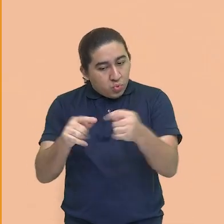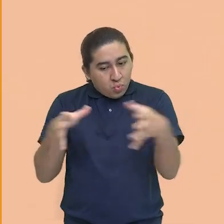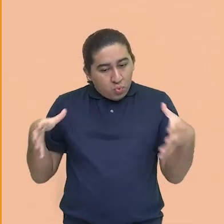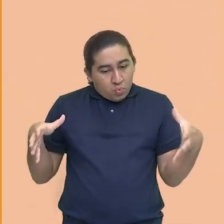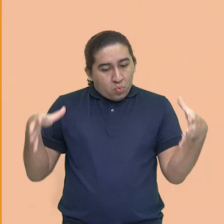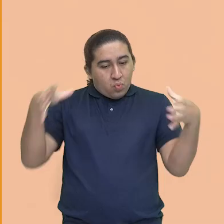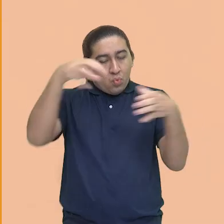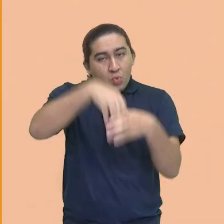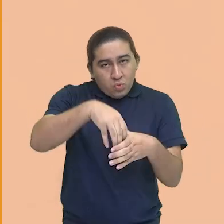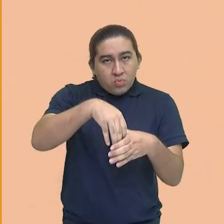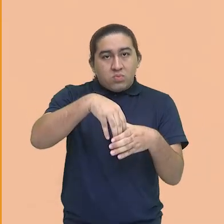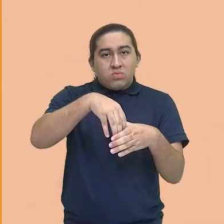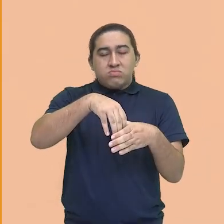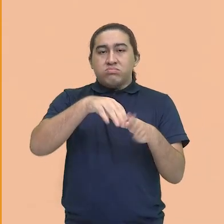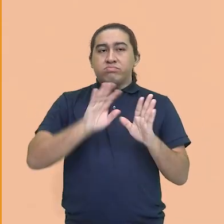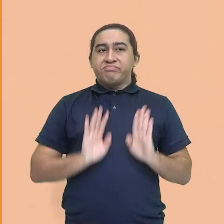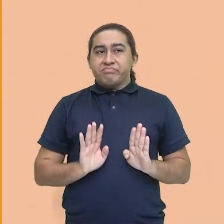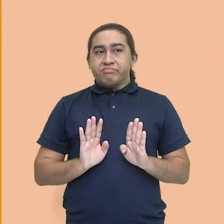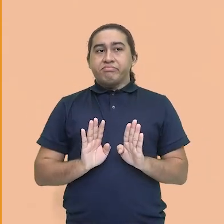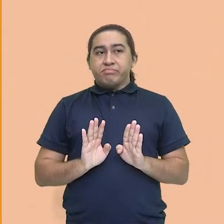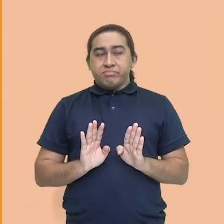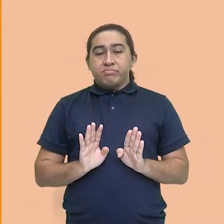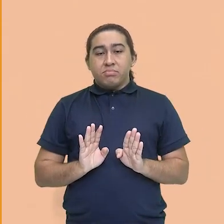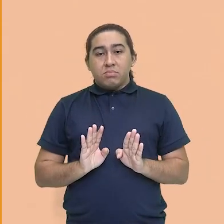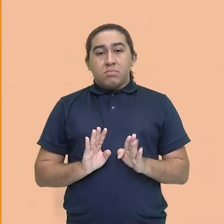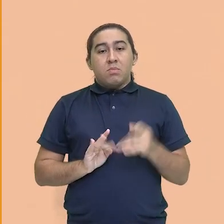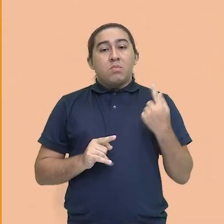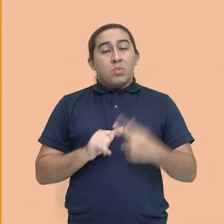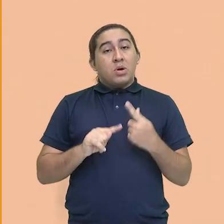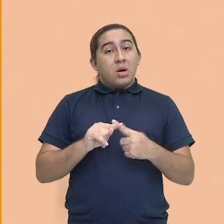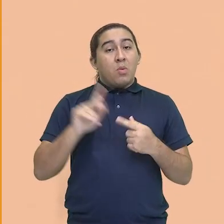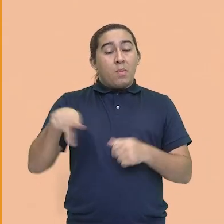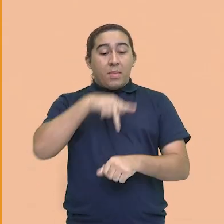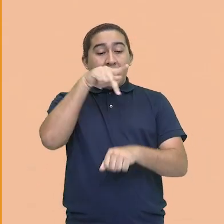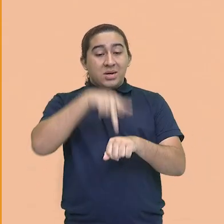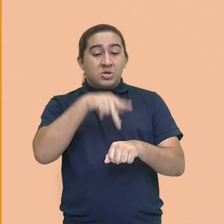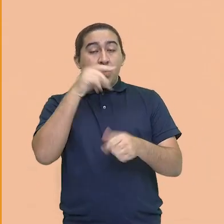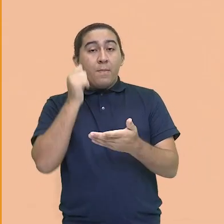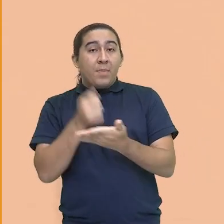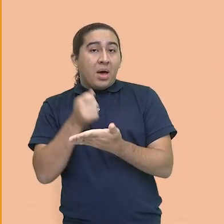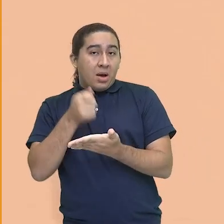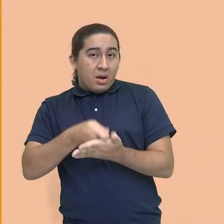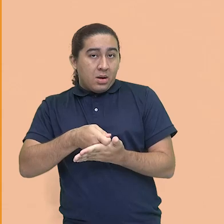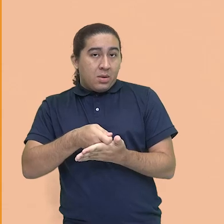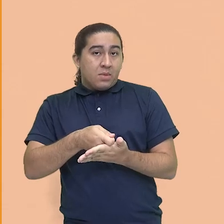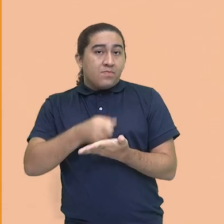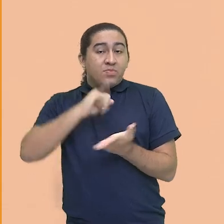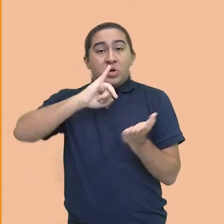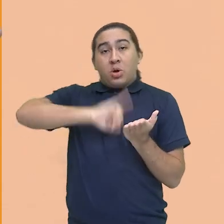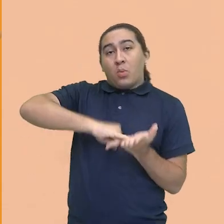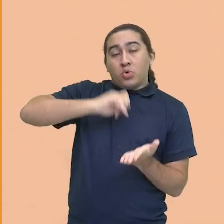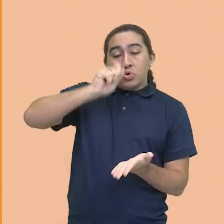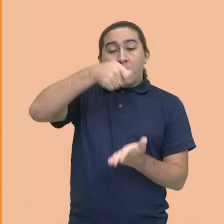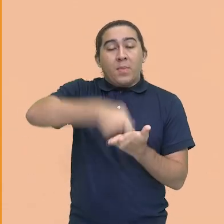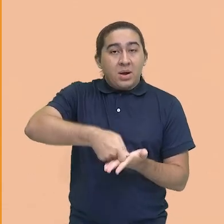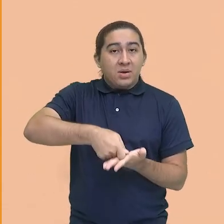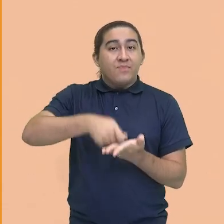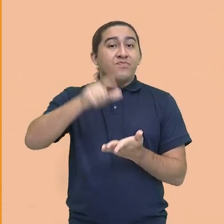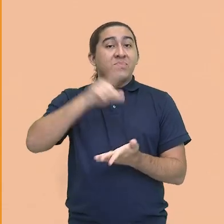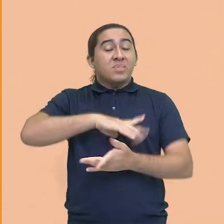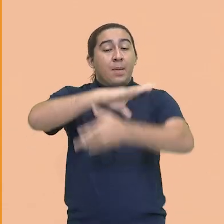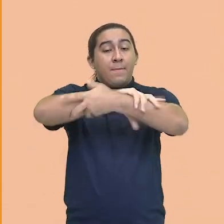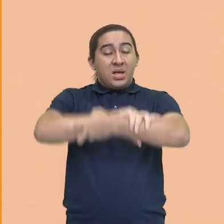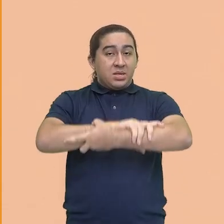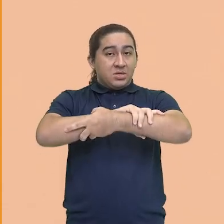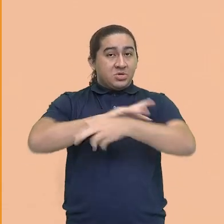país, uma empresa e também um país, porque as empresas pagam impostos para os países, né? Ela tem parceiros diferentes.